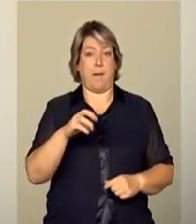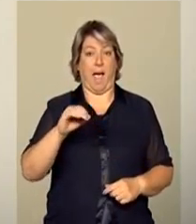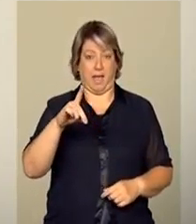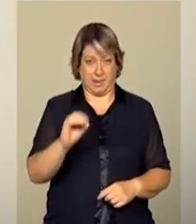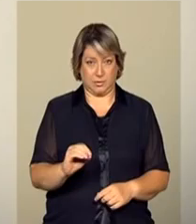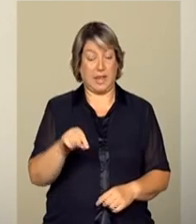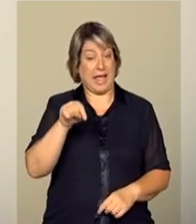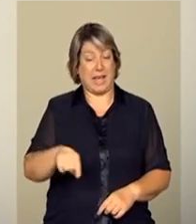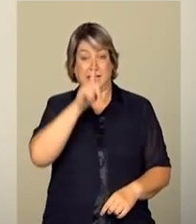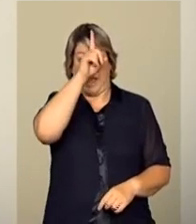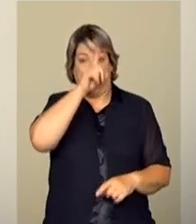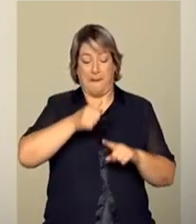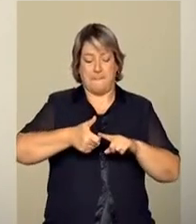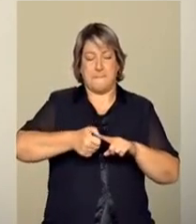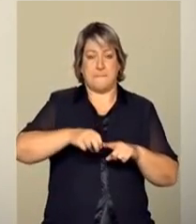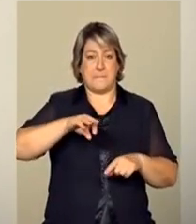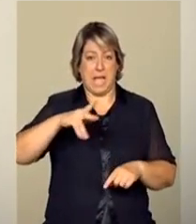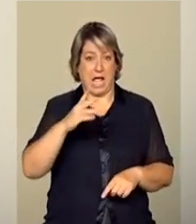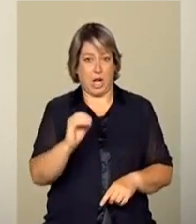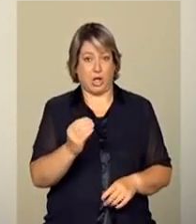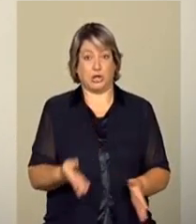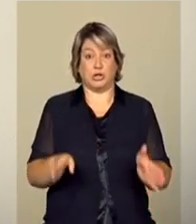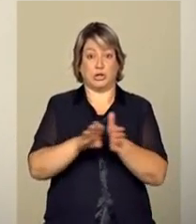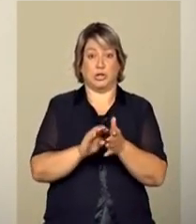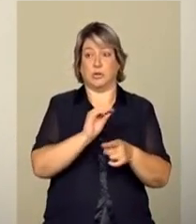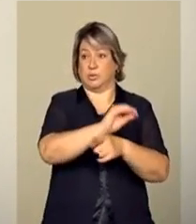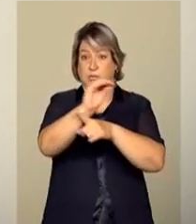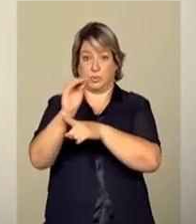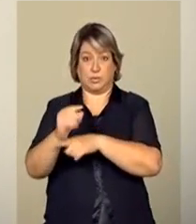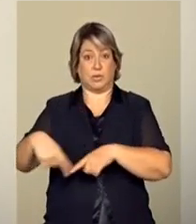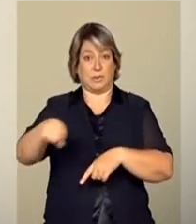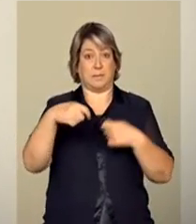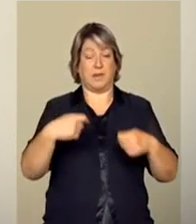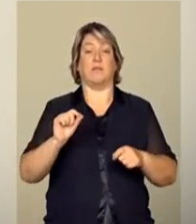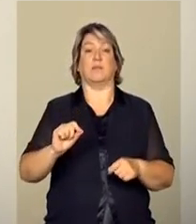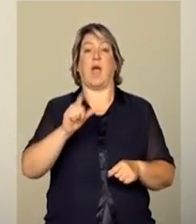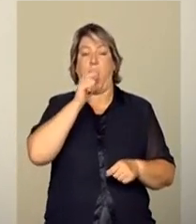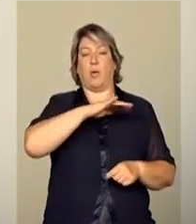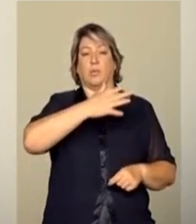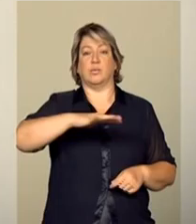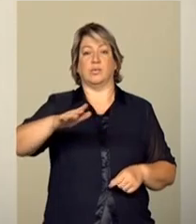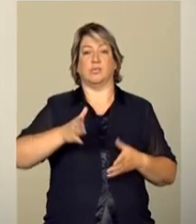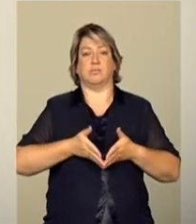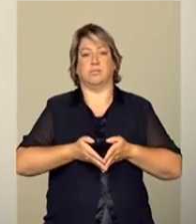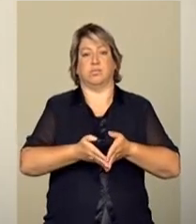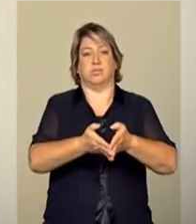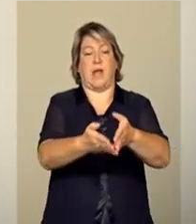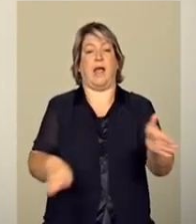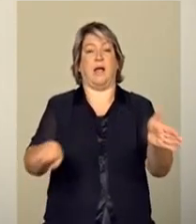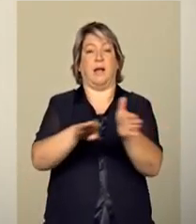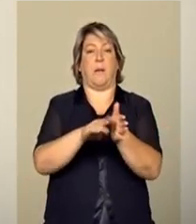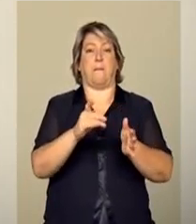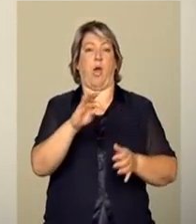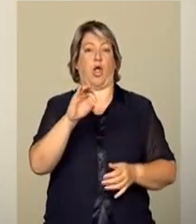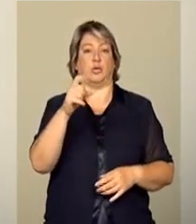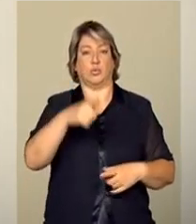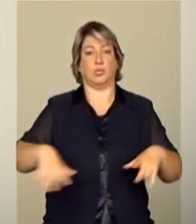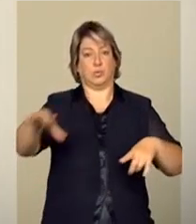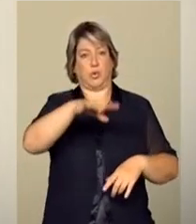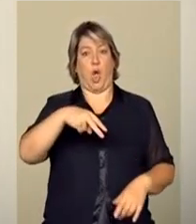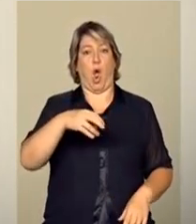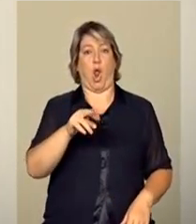que esse mil chegue rapidamente a quem precisa ele vai por mar até o nordeste até os portos nordestinos e a